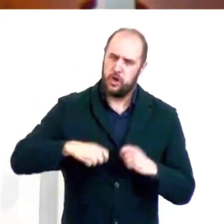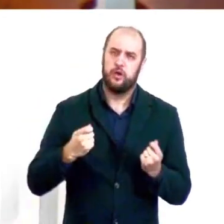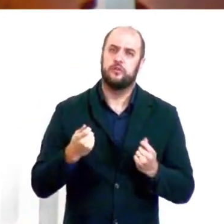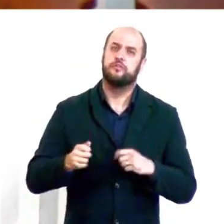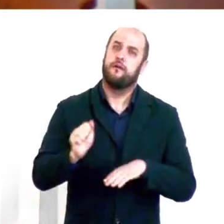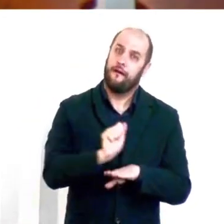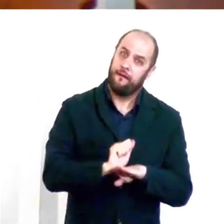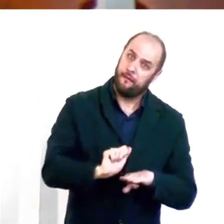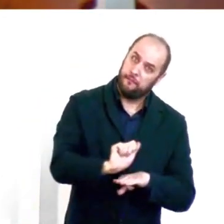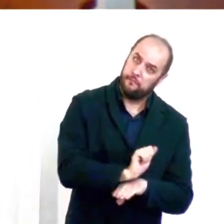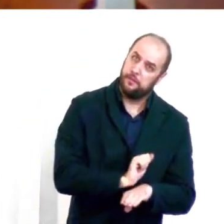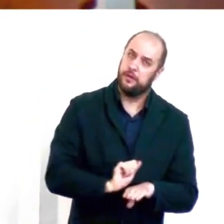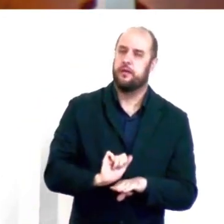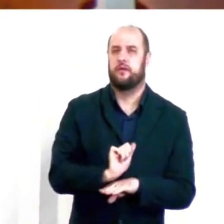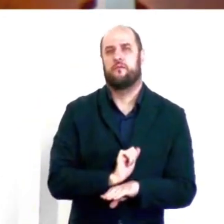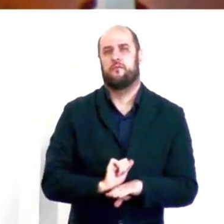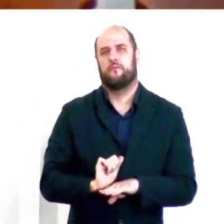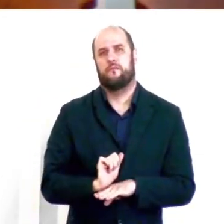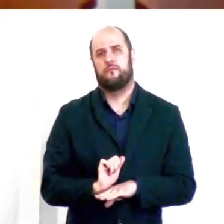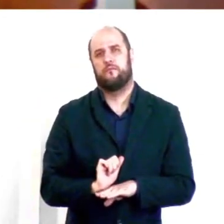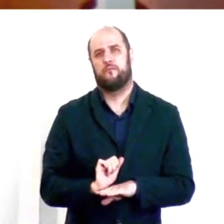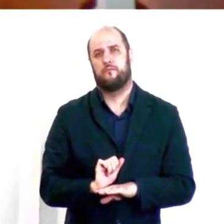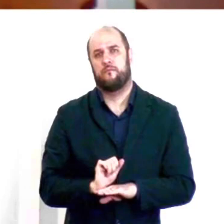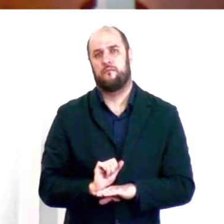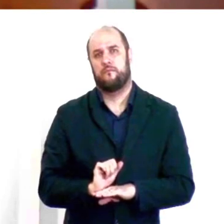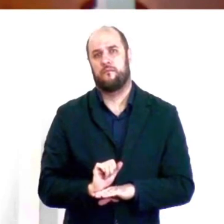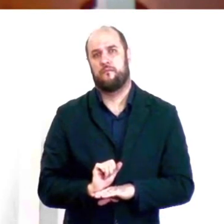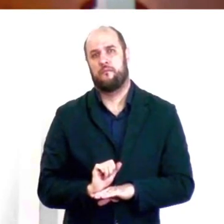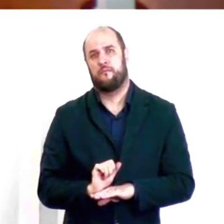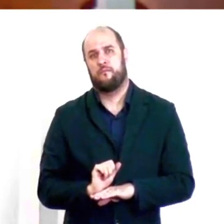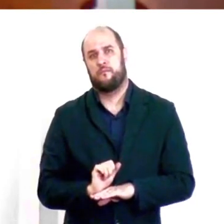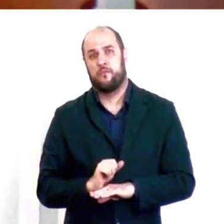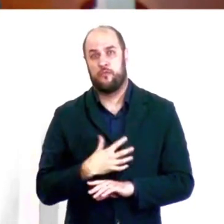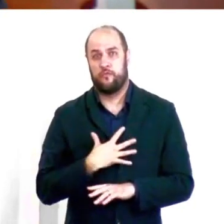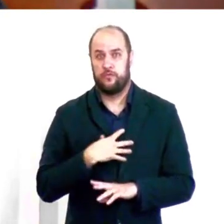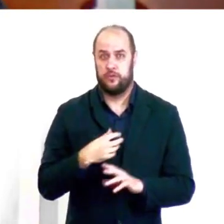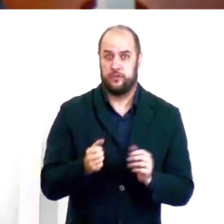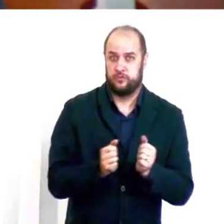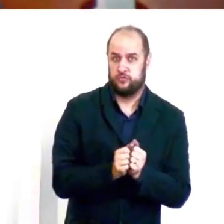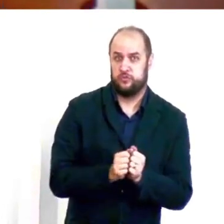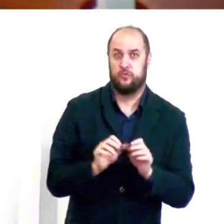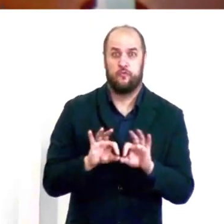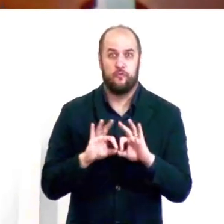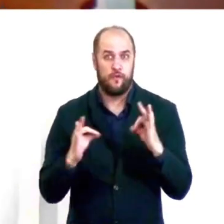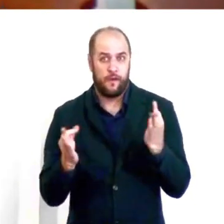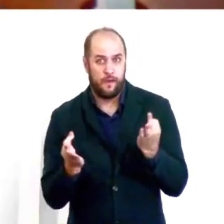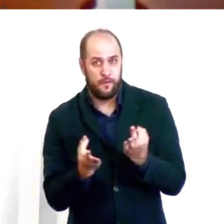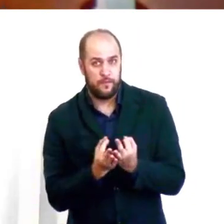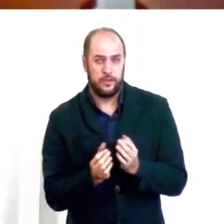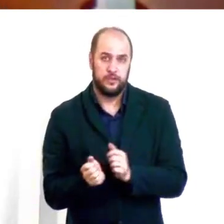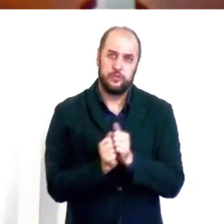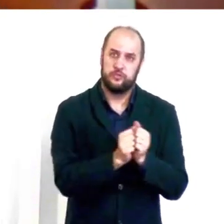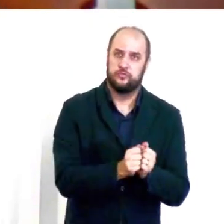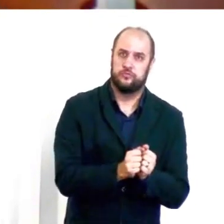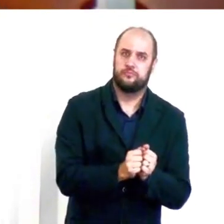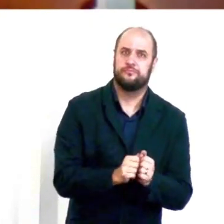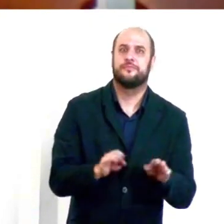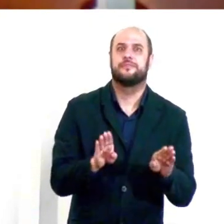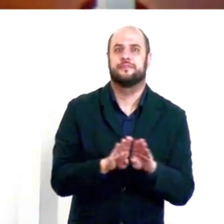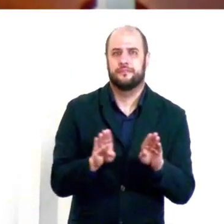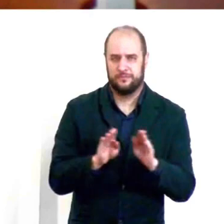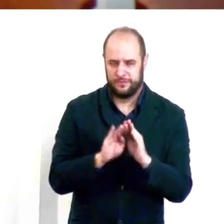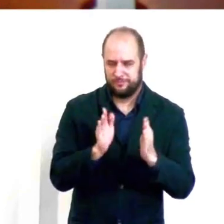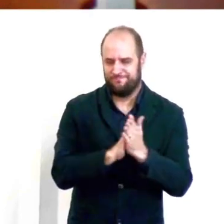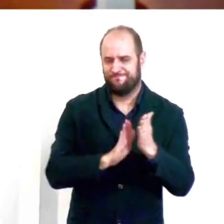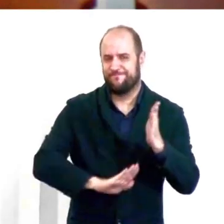Abrão e seu filho e sua família também adoravam